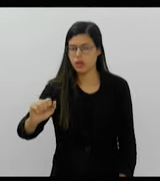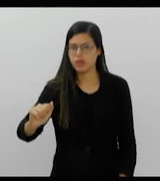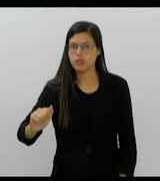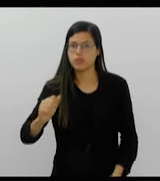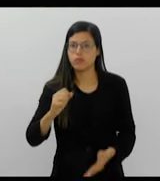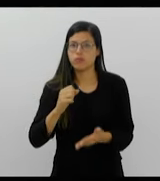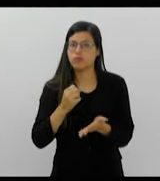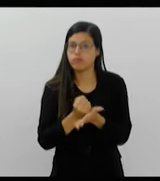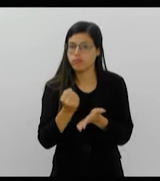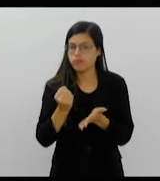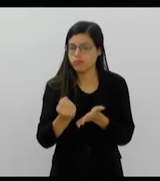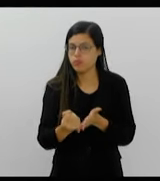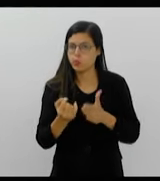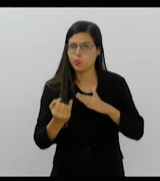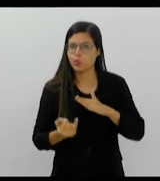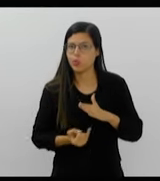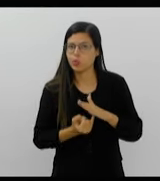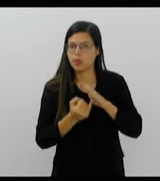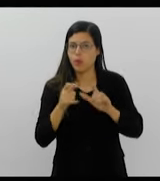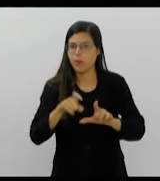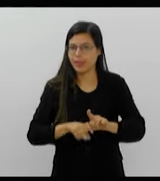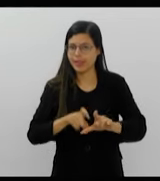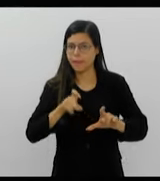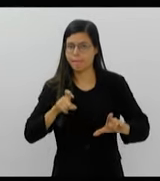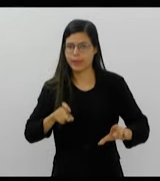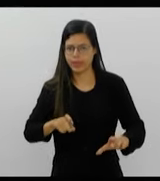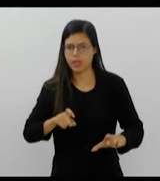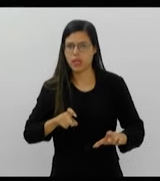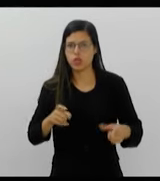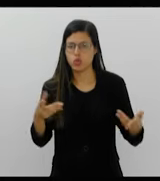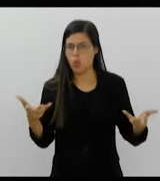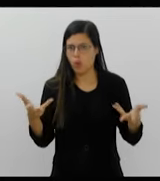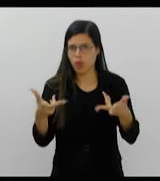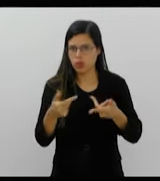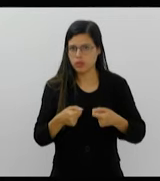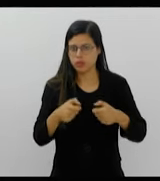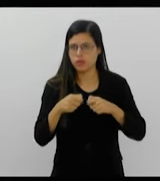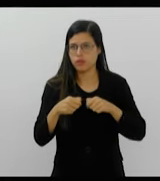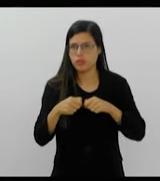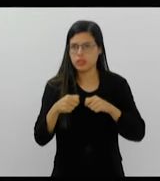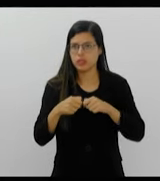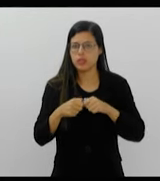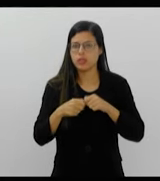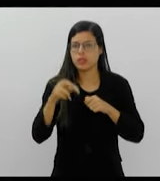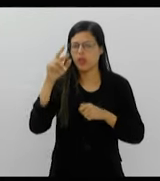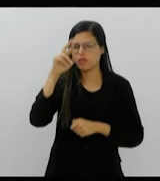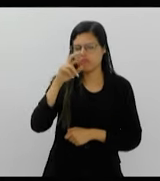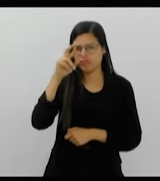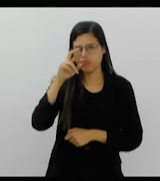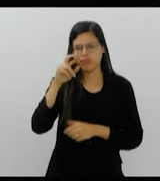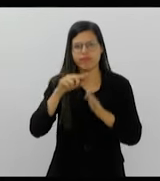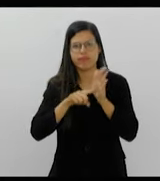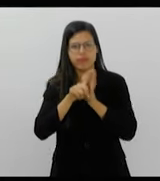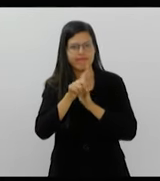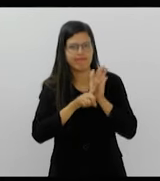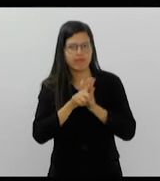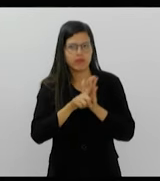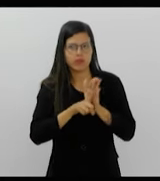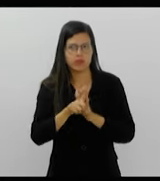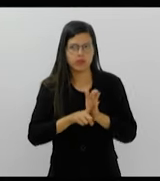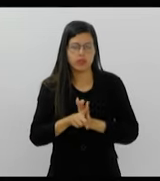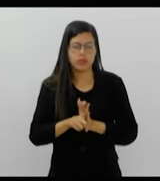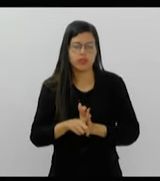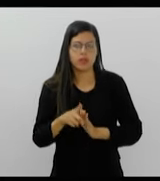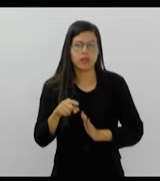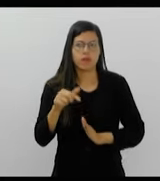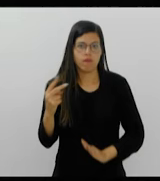instituição independente e renomada para realizar uma perícia nos estudos que embasaram aquele